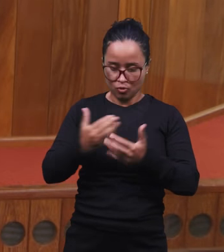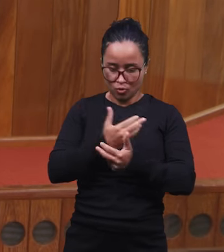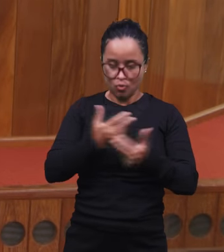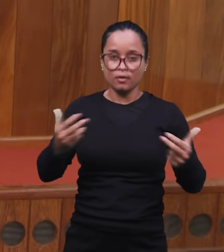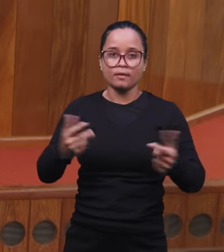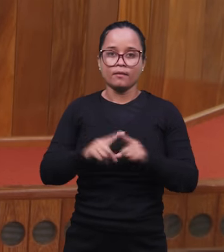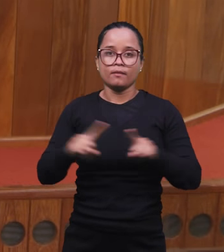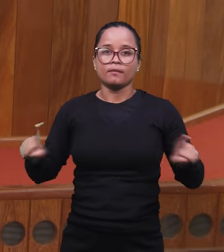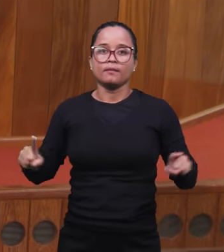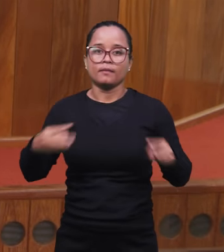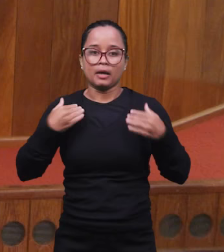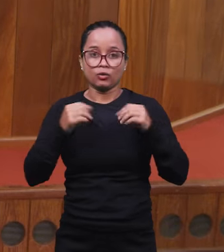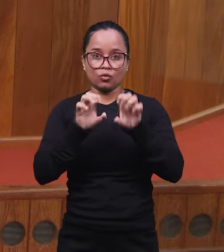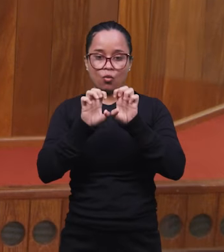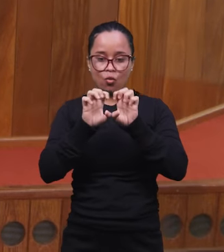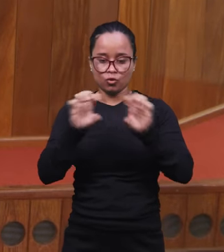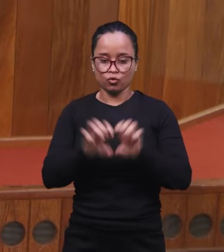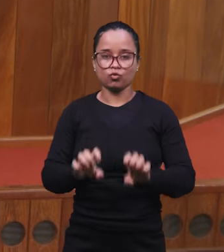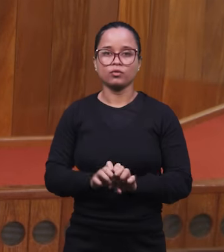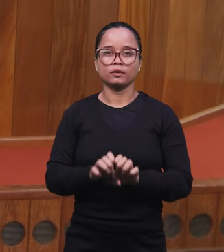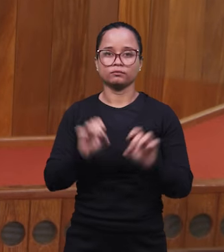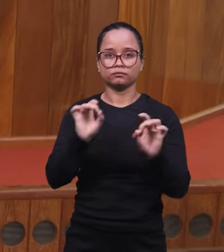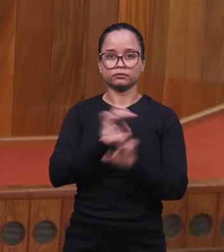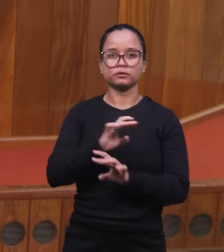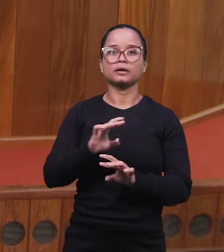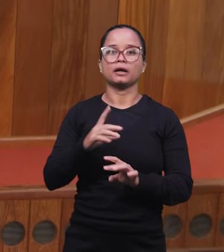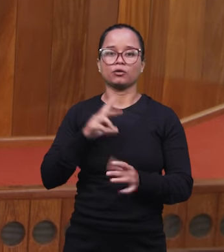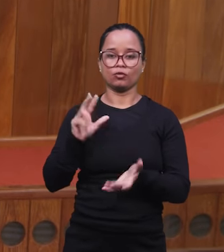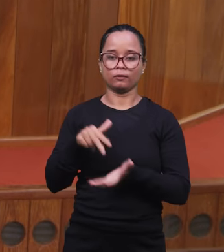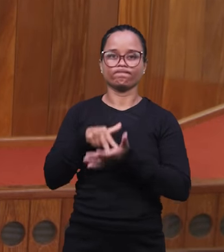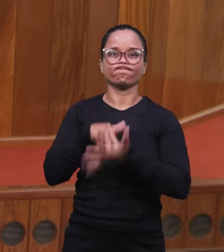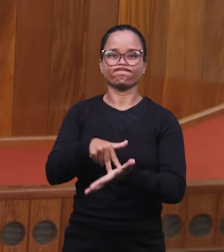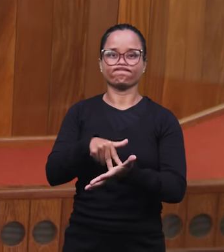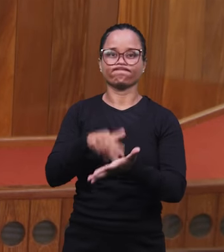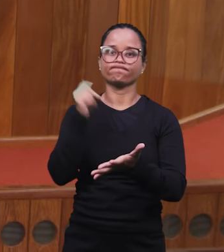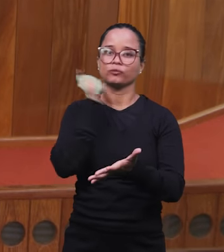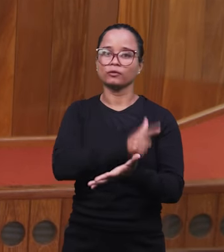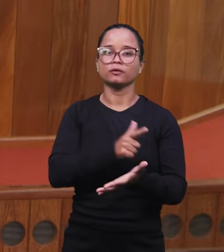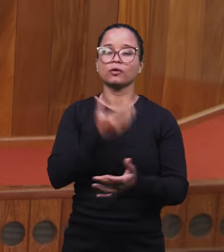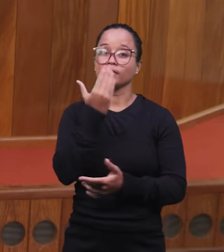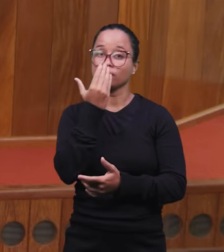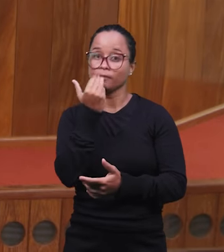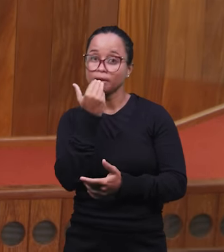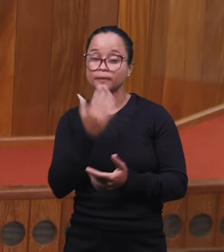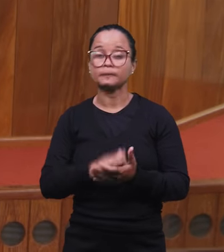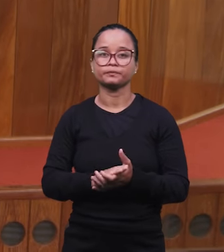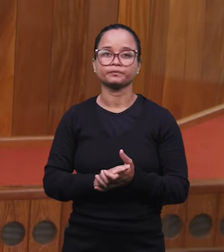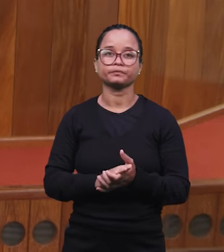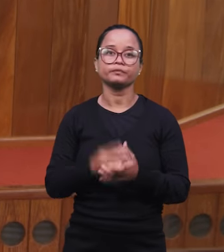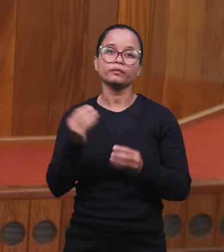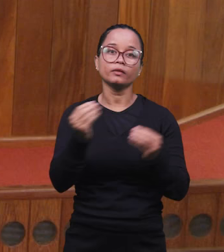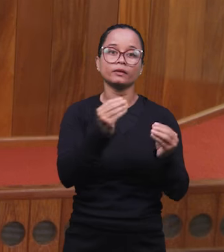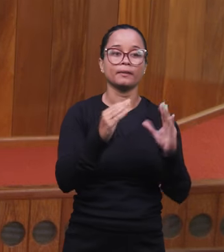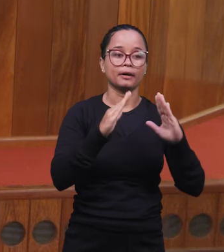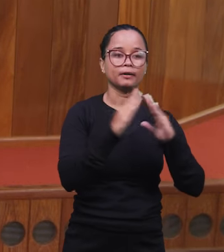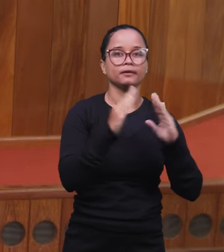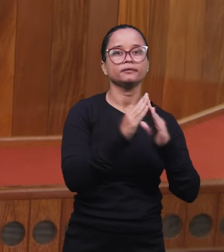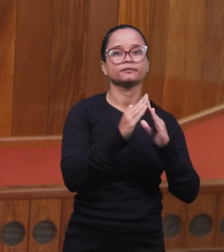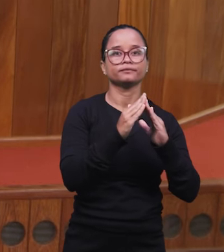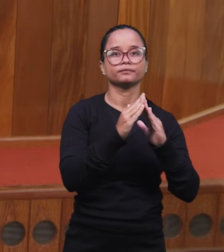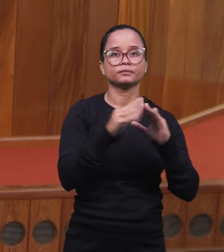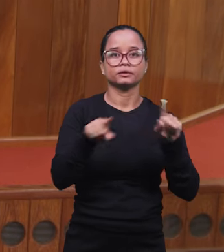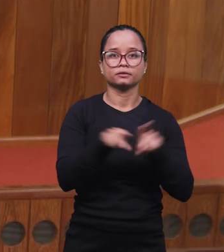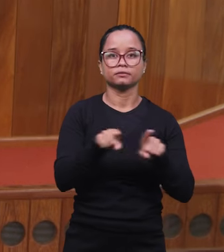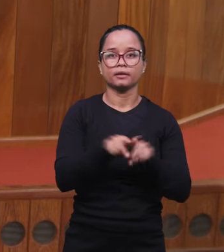com a estrutura fortalecida resistia às pancadas que viriam. E mostrava que esse alimento, muitos irmãos levavam para os seus